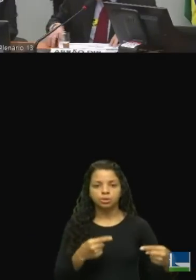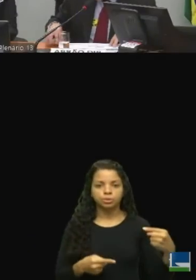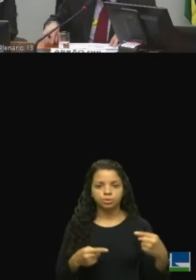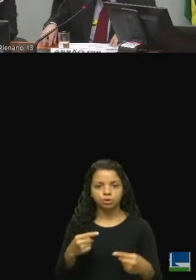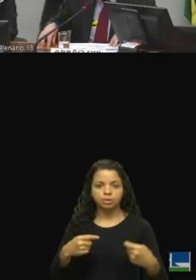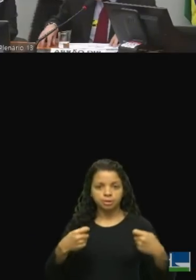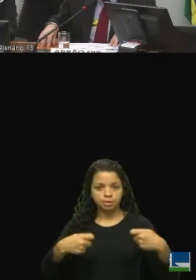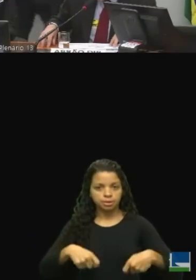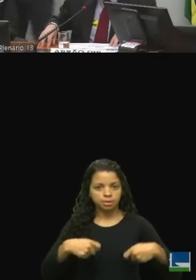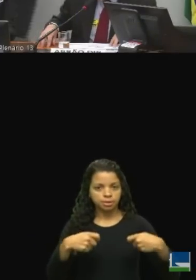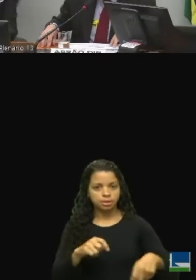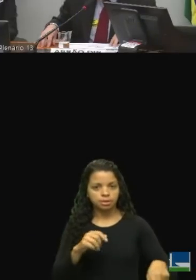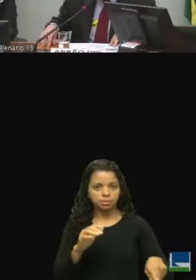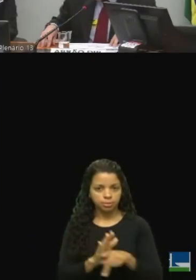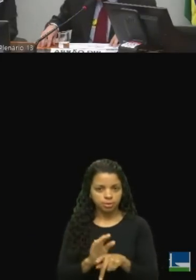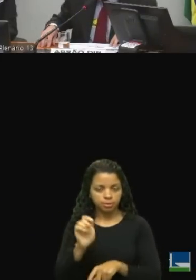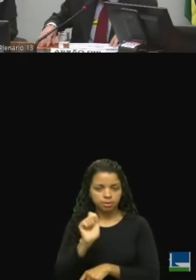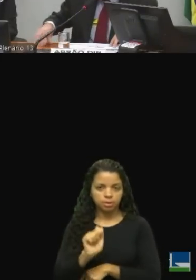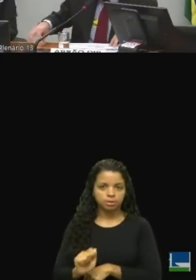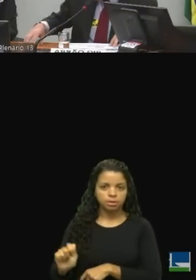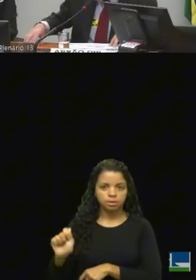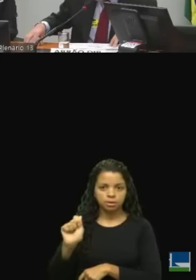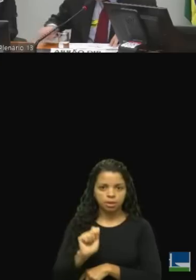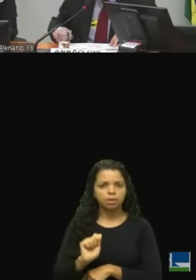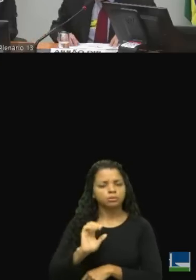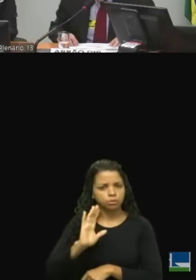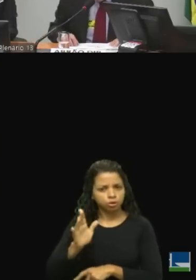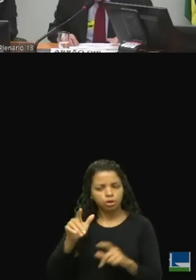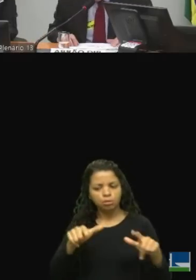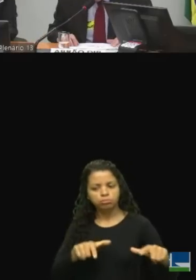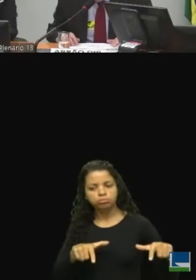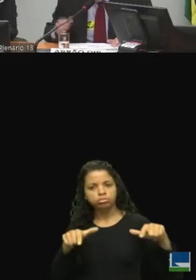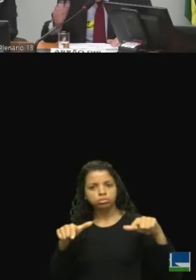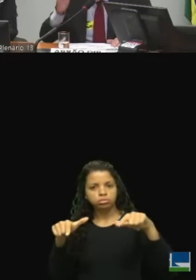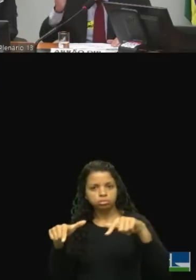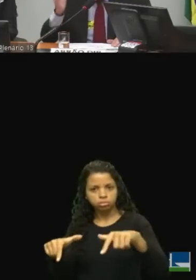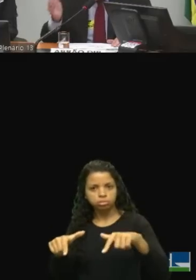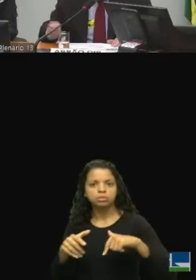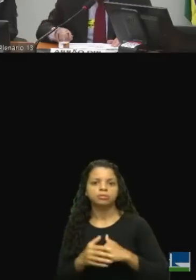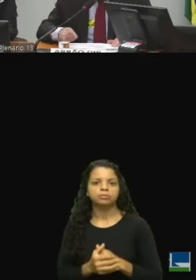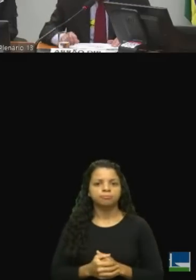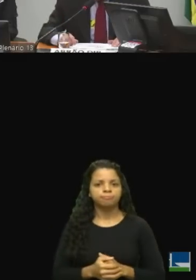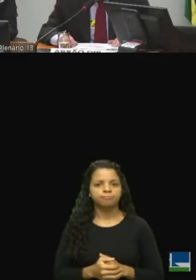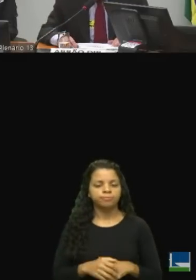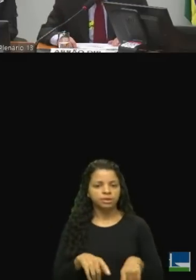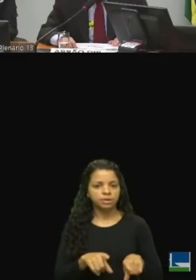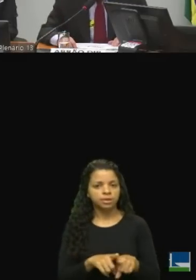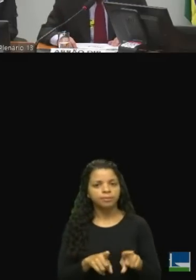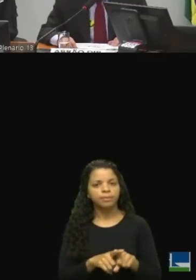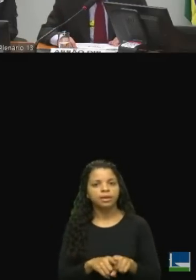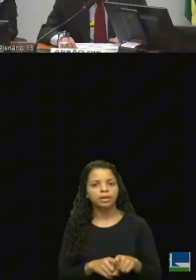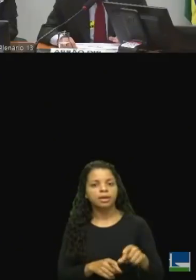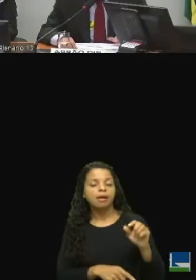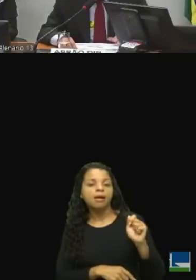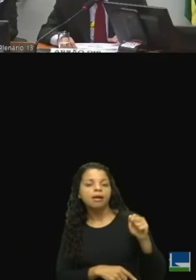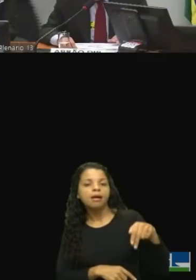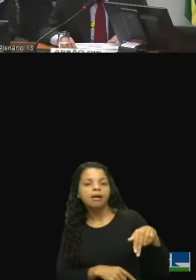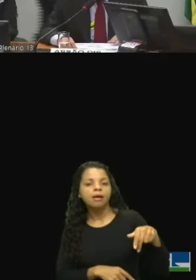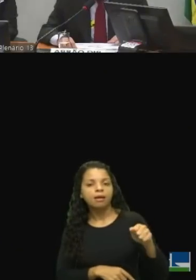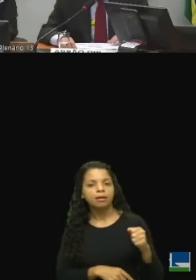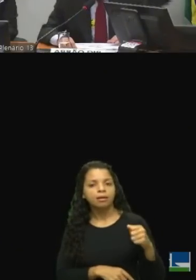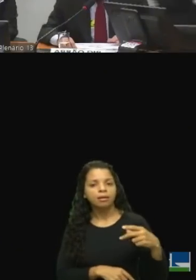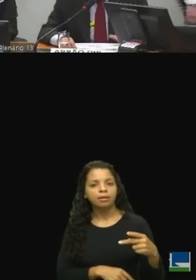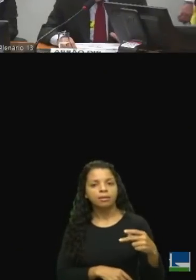ao Ministério dos Direitos Humanos e Cidadania, a doutora Ana Paula Feminella, ao qual eu tenho um carinho enorme, uma